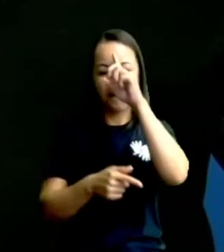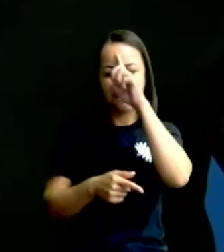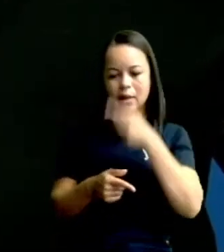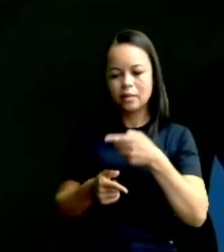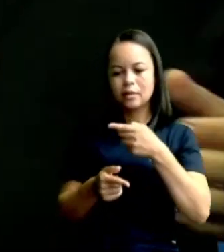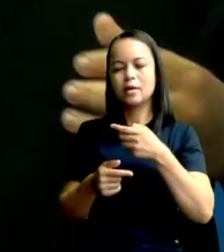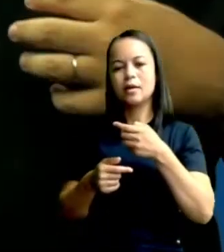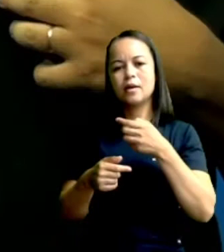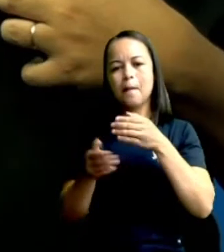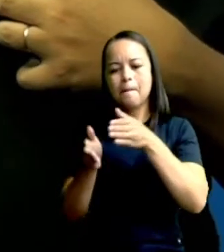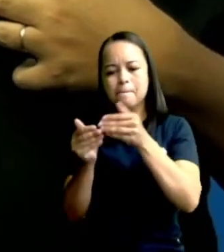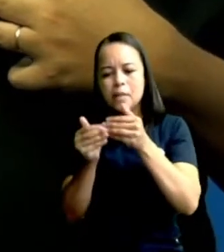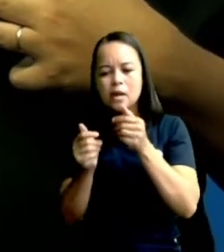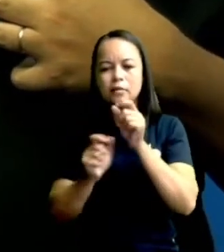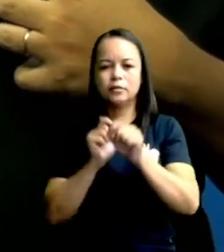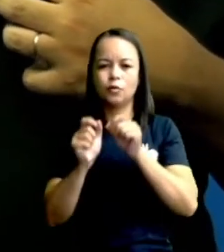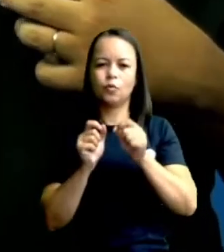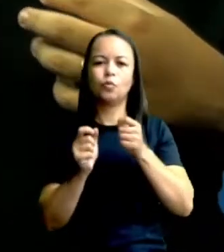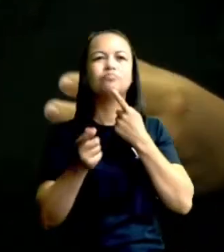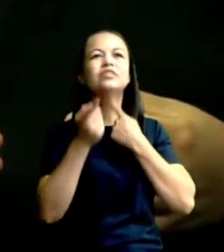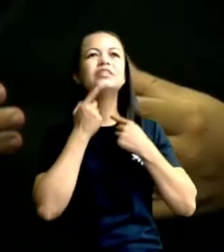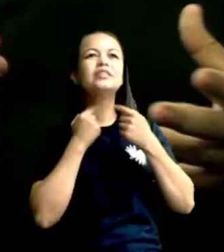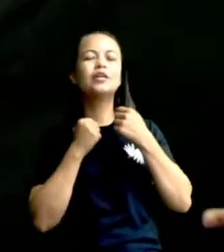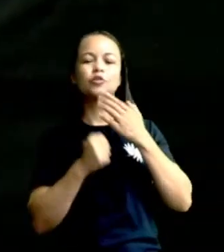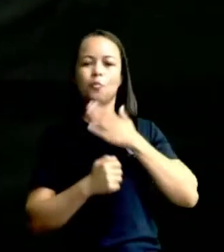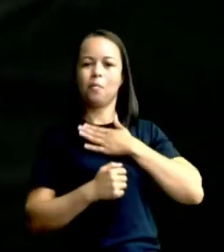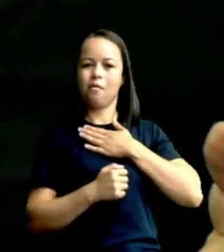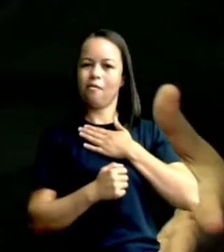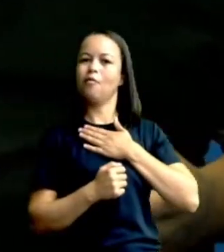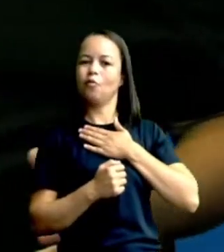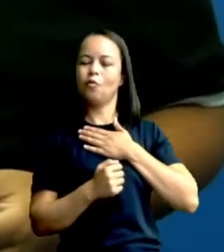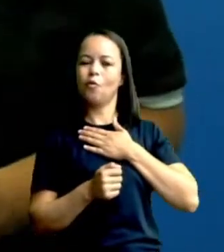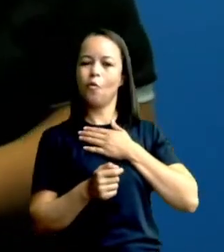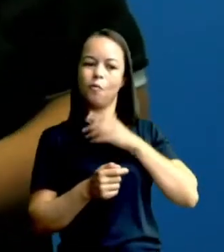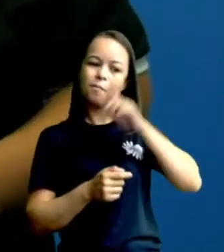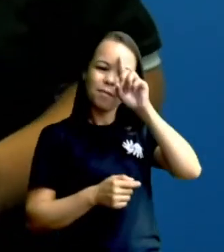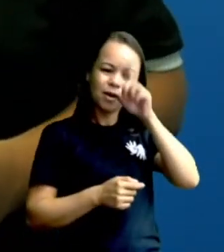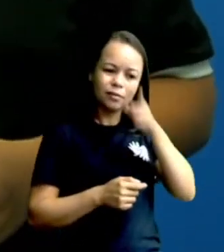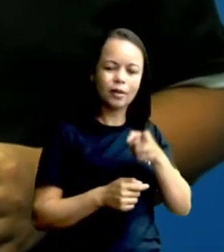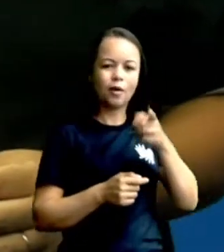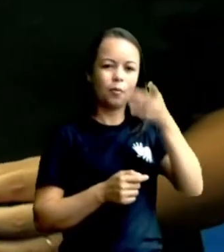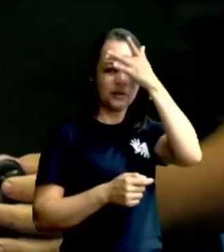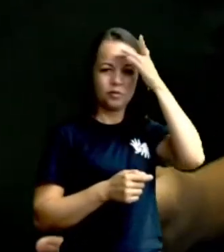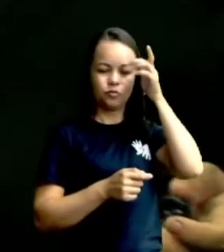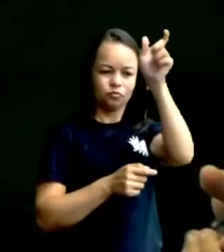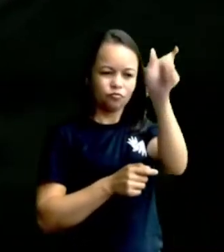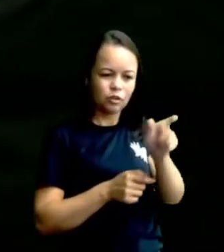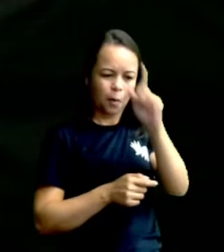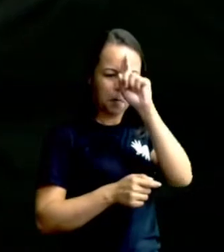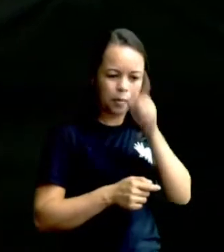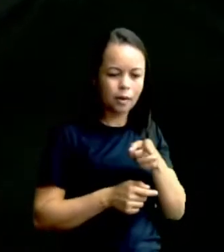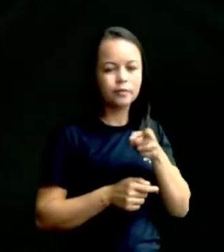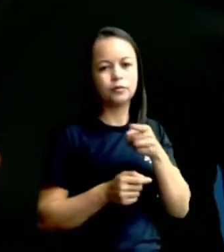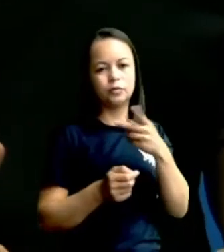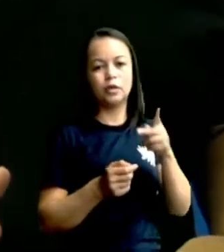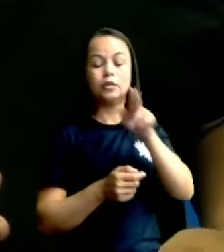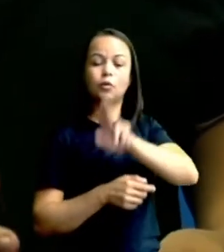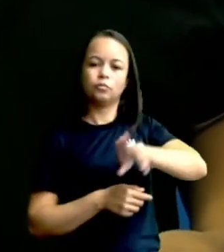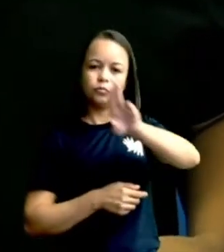uma solicitação, um desejo meu, ou mandar alguém fazer alguma coisa, digamos que a gente está